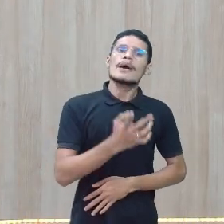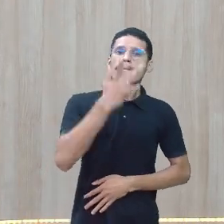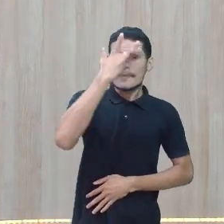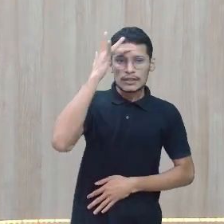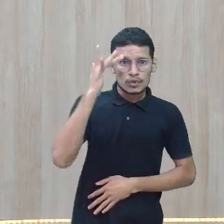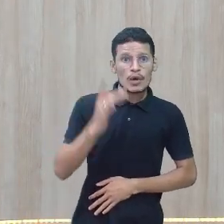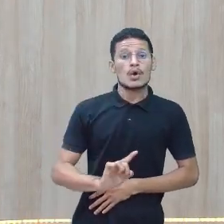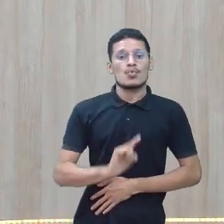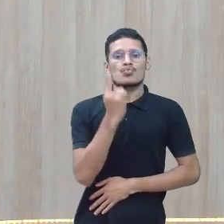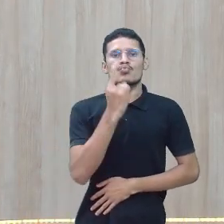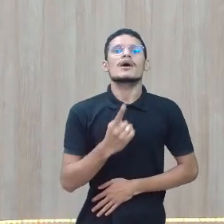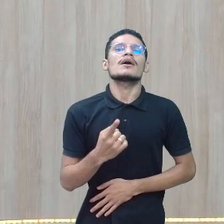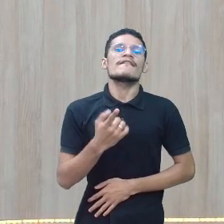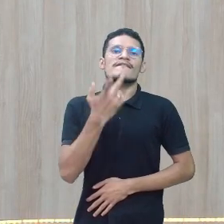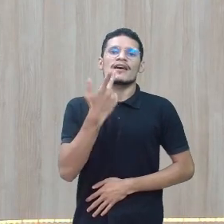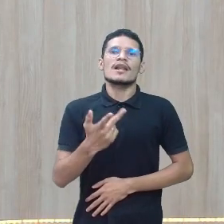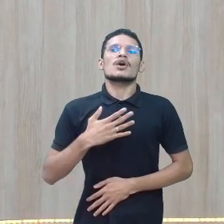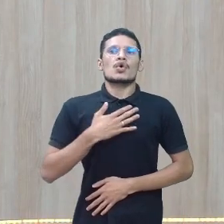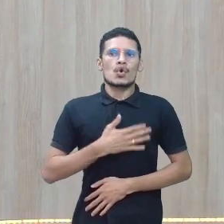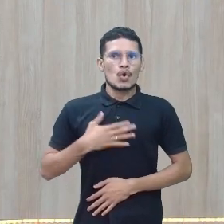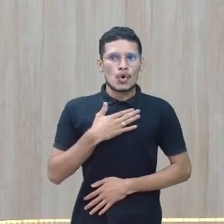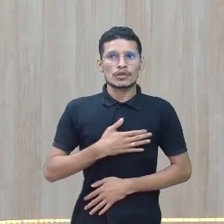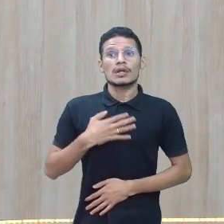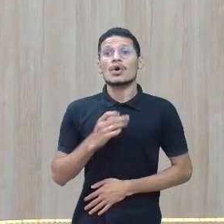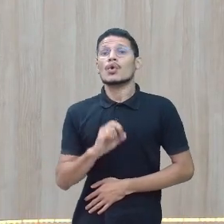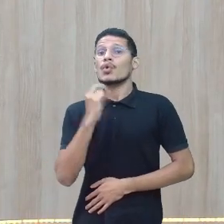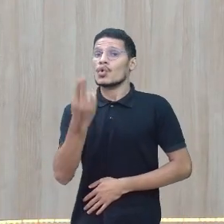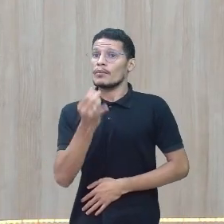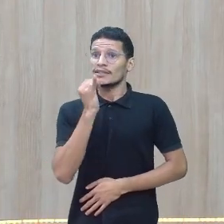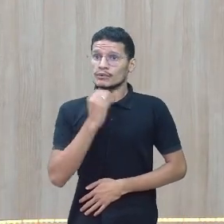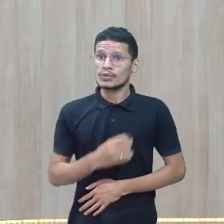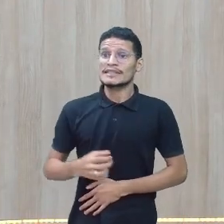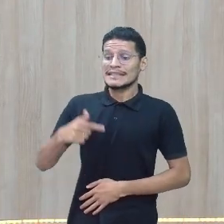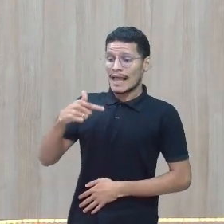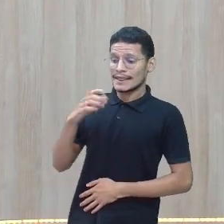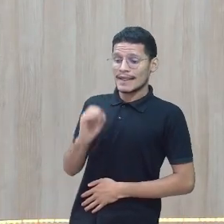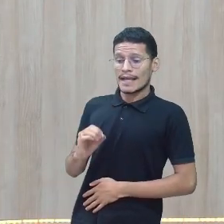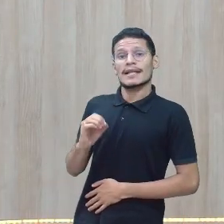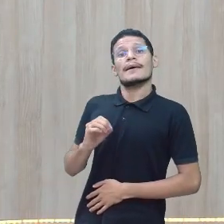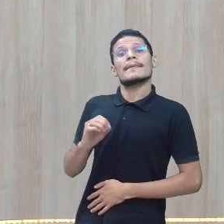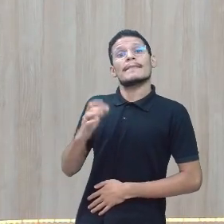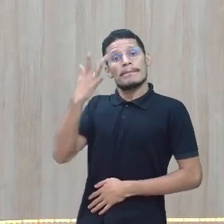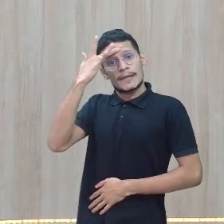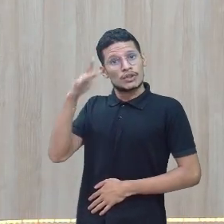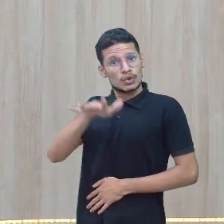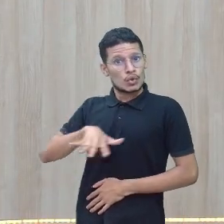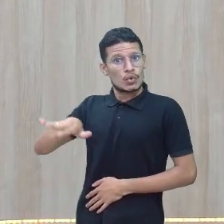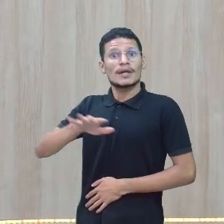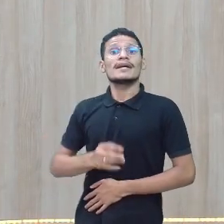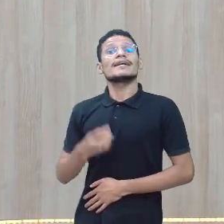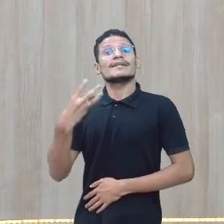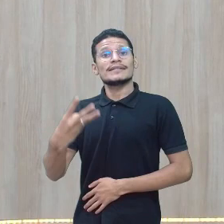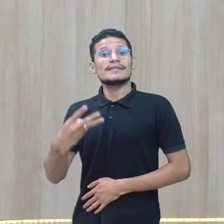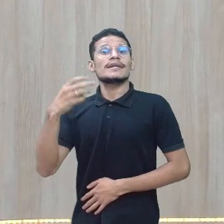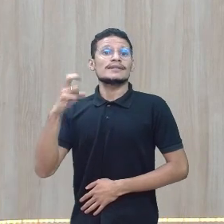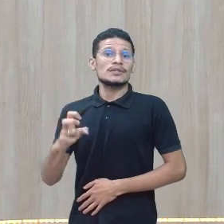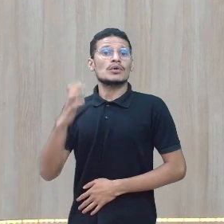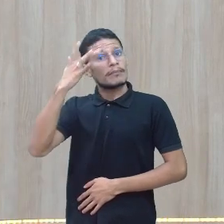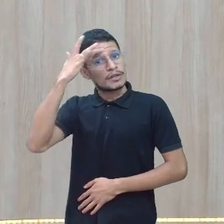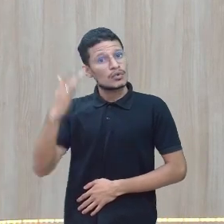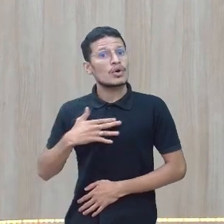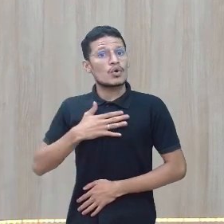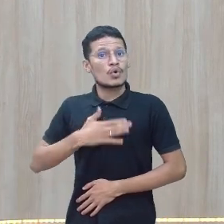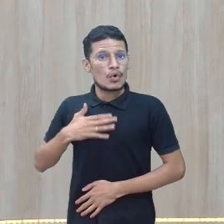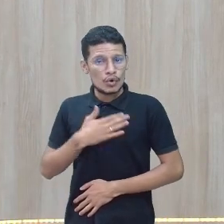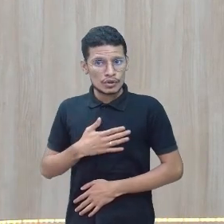pessoas e que uma diz que gosta de alguma coisa, ou quando a gente estuda 70 pessoas e 35 dizem que gostam daquela